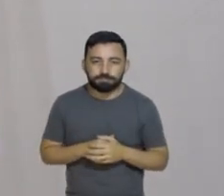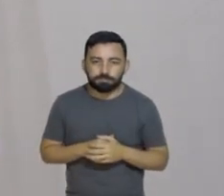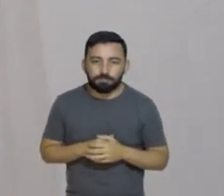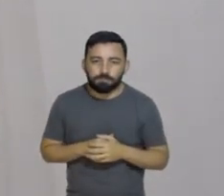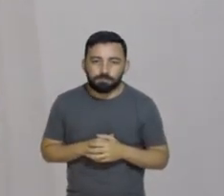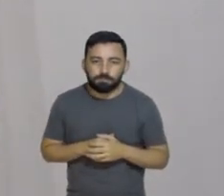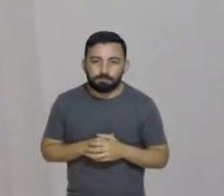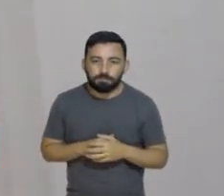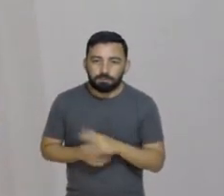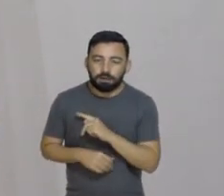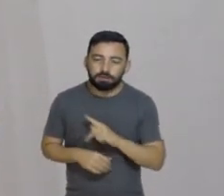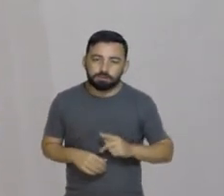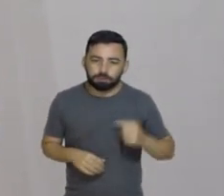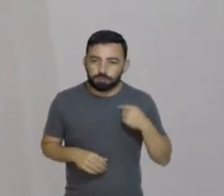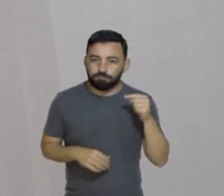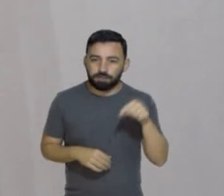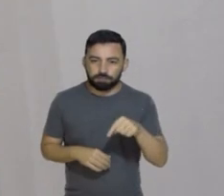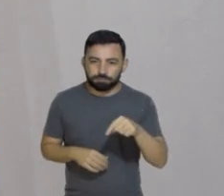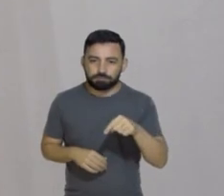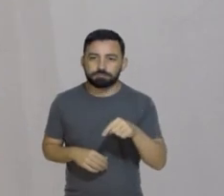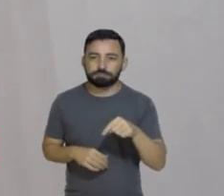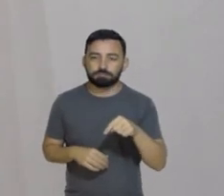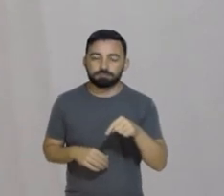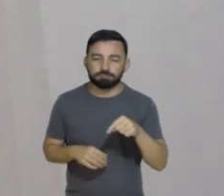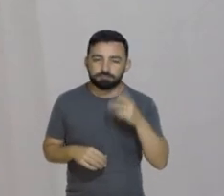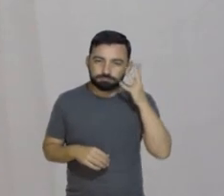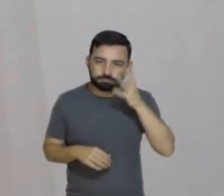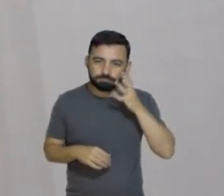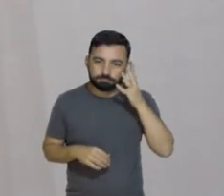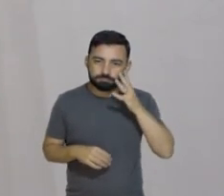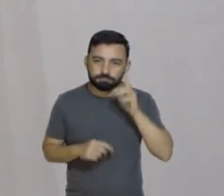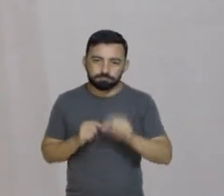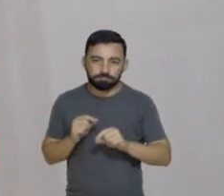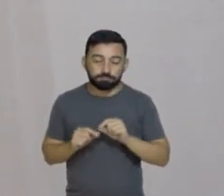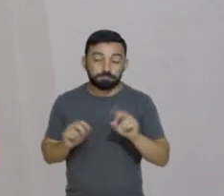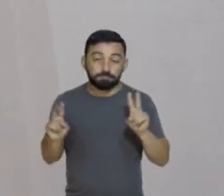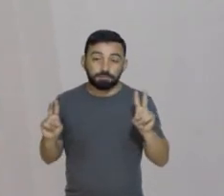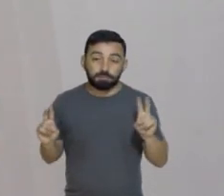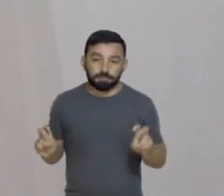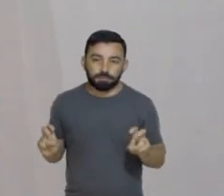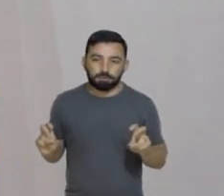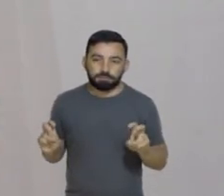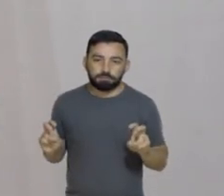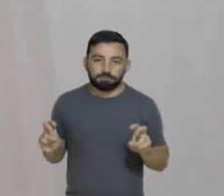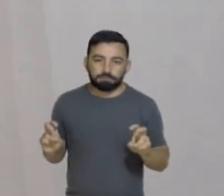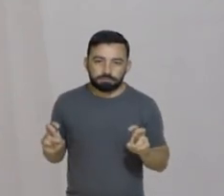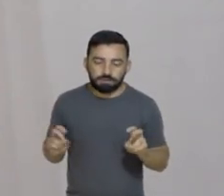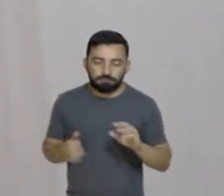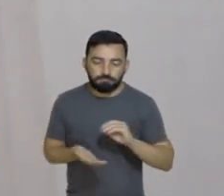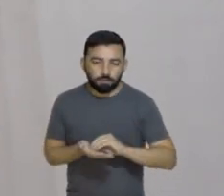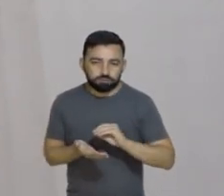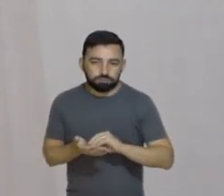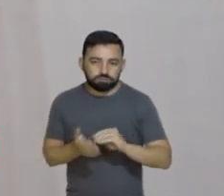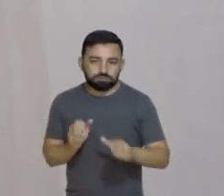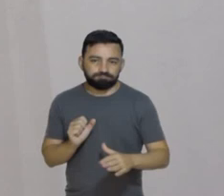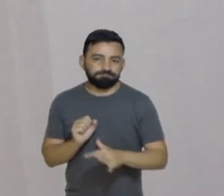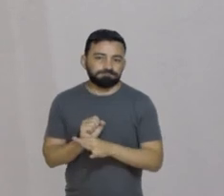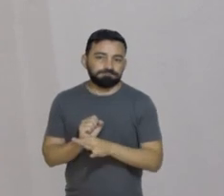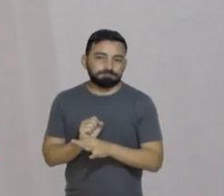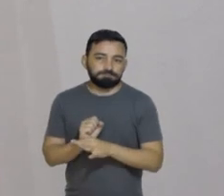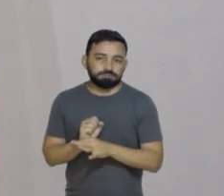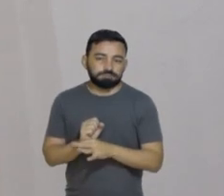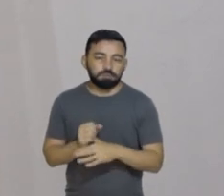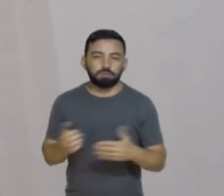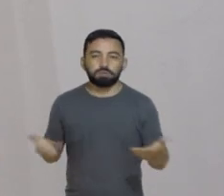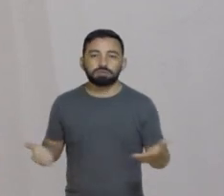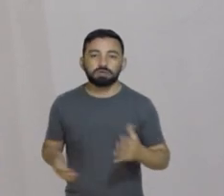Senhor presidente, o que me faz vir à tribuna é sobre uma questão de insegurança que está acontecendo